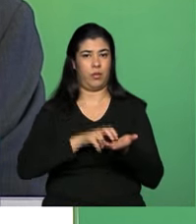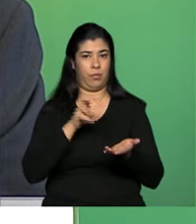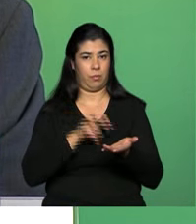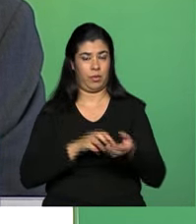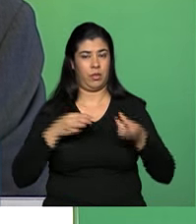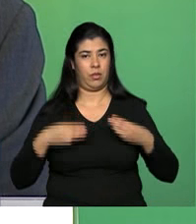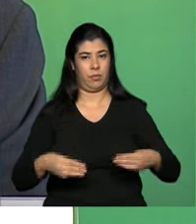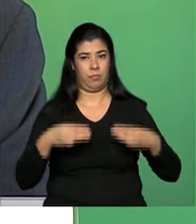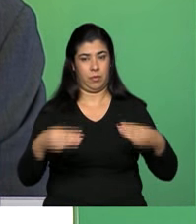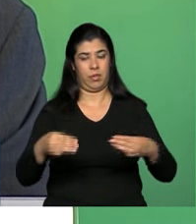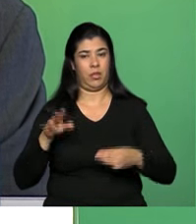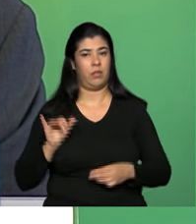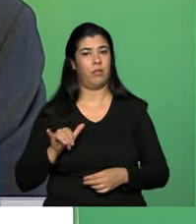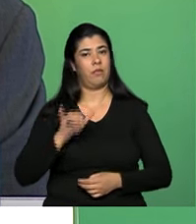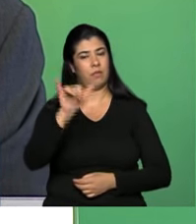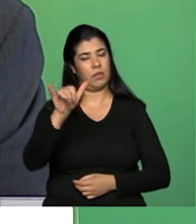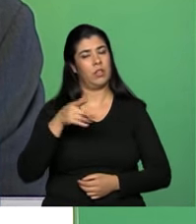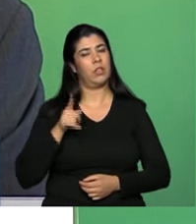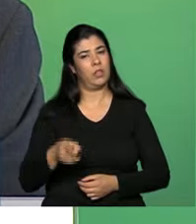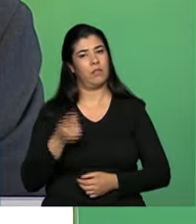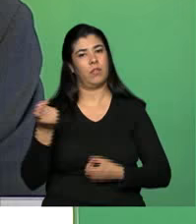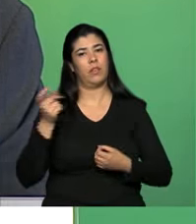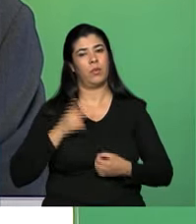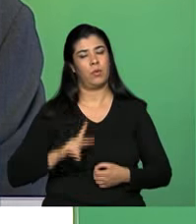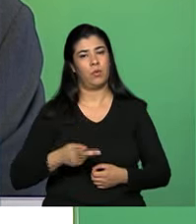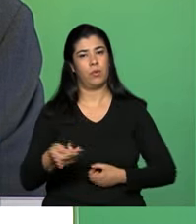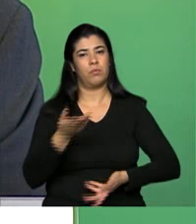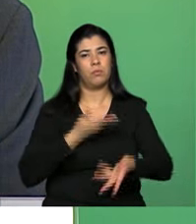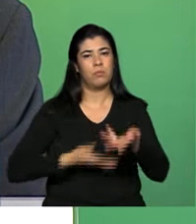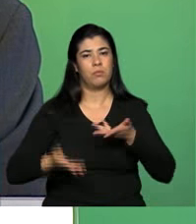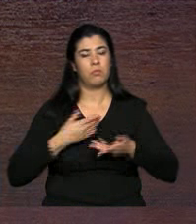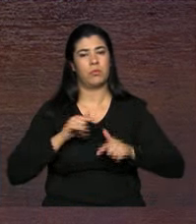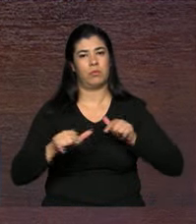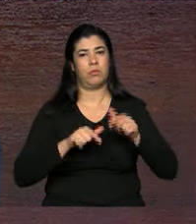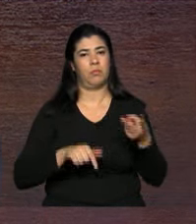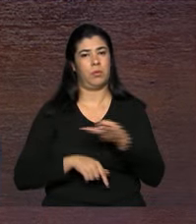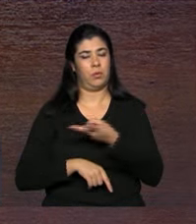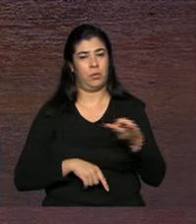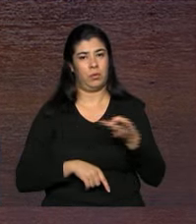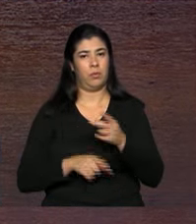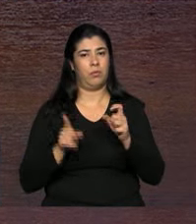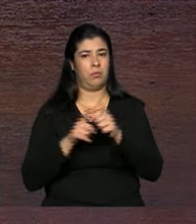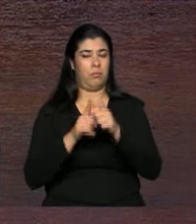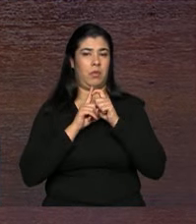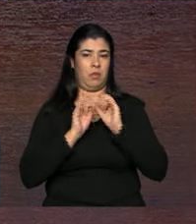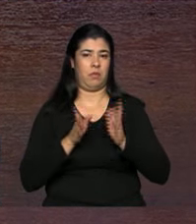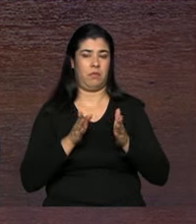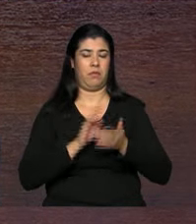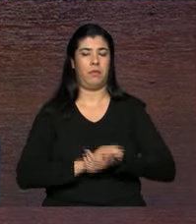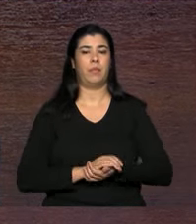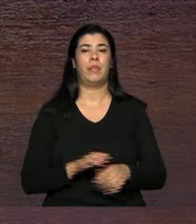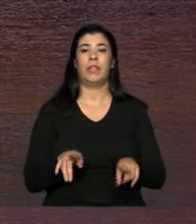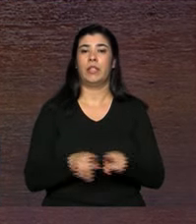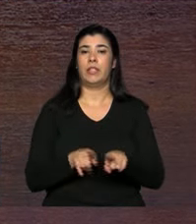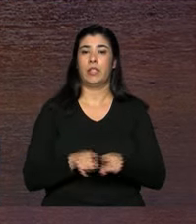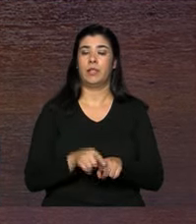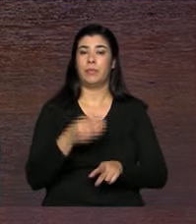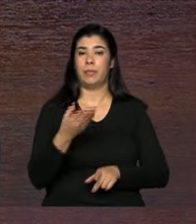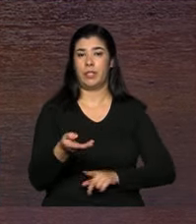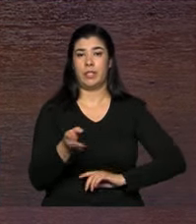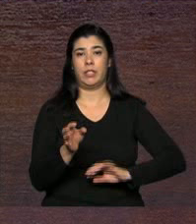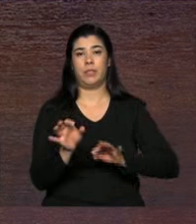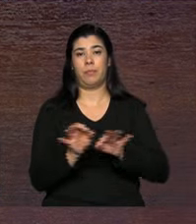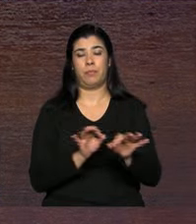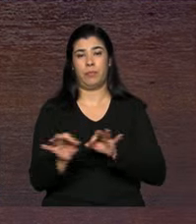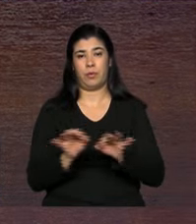da aviação eu acredito que continuará essa dedicação enquando for necessário até por suas palavras em relação a esse projeto e